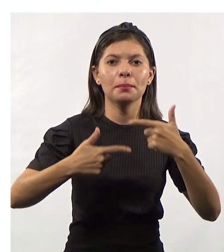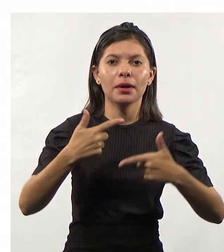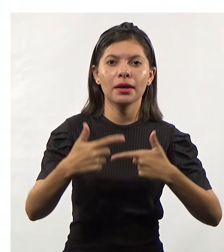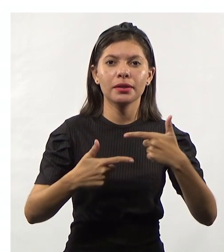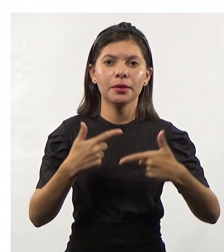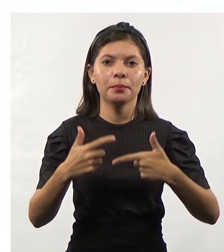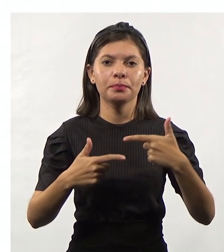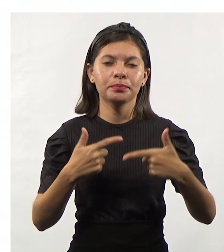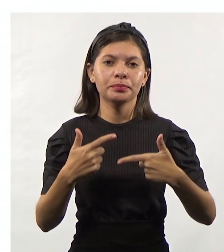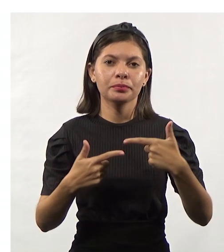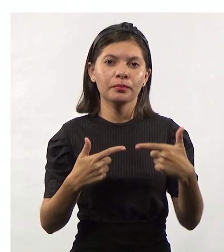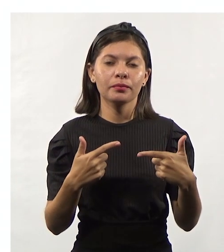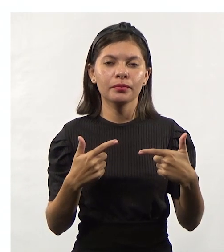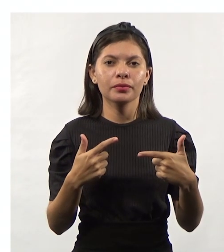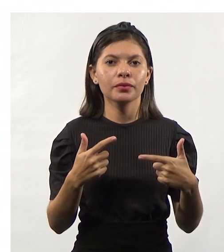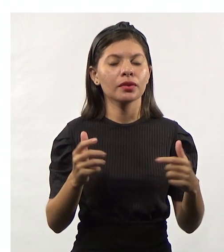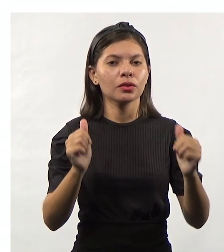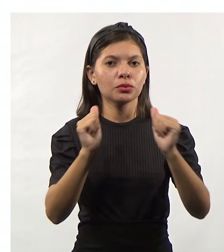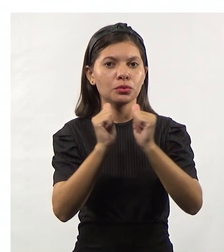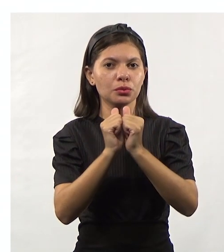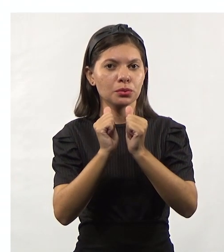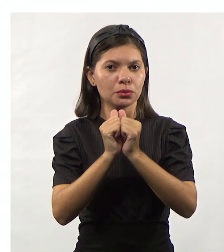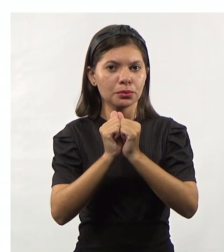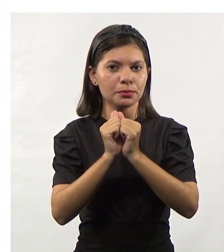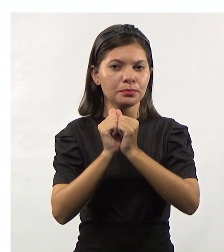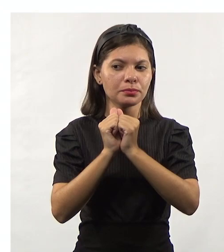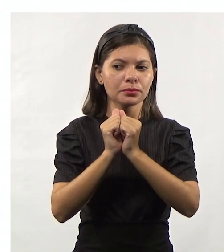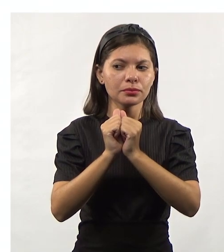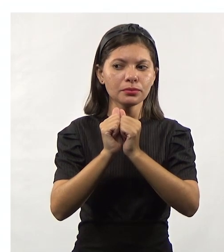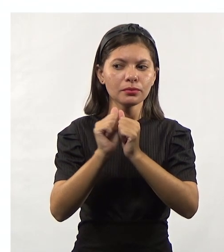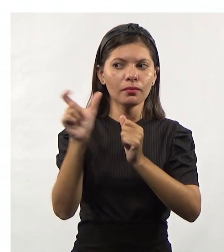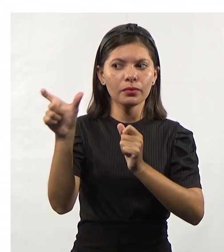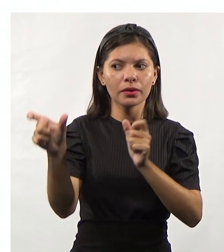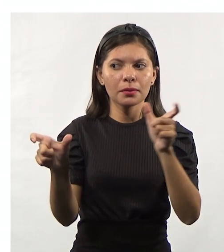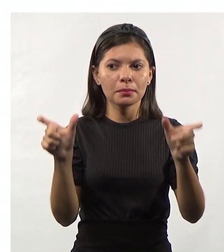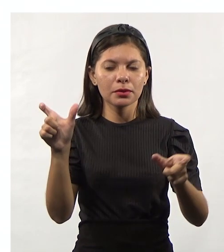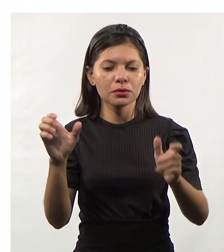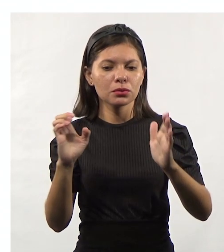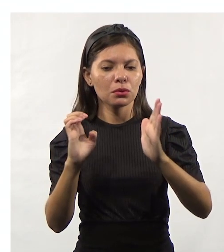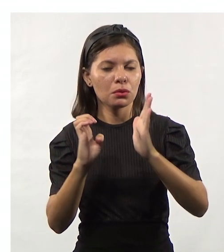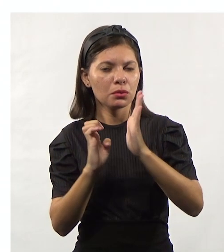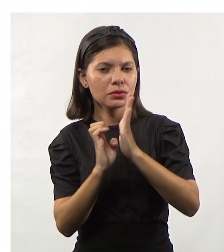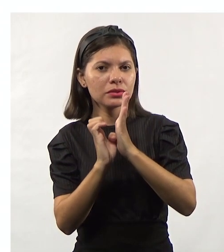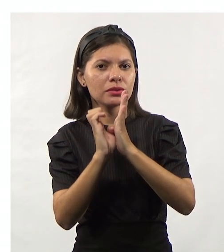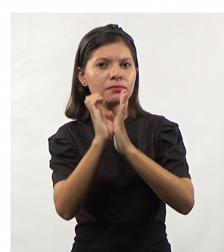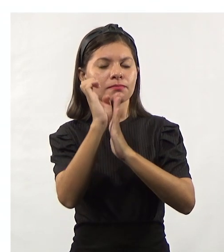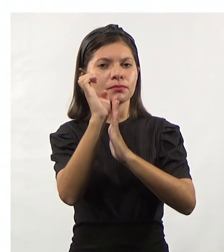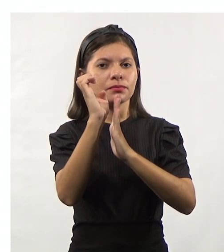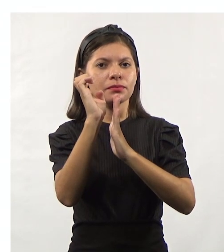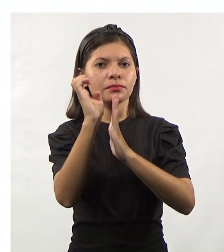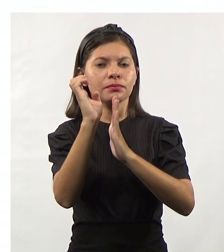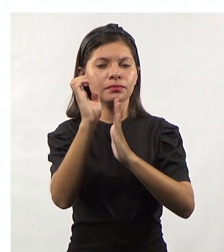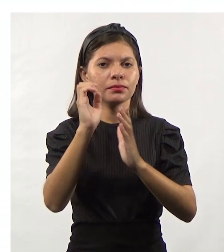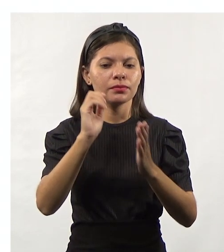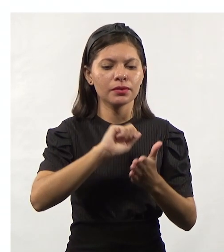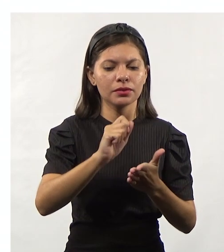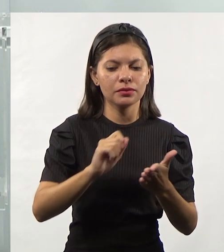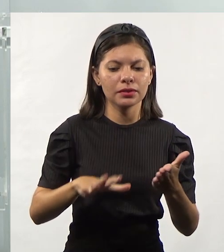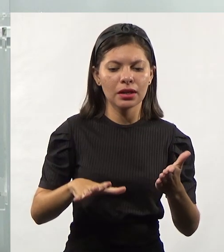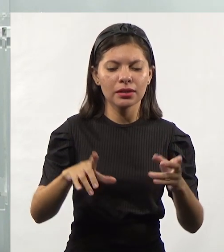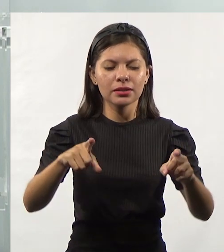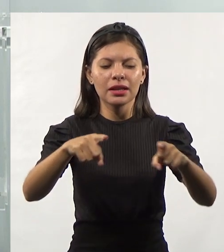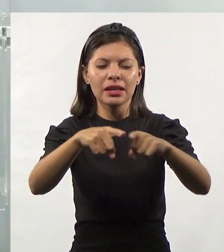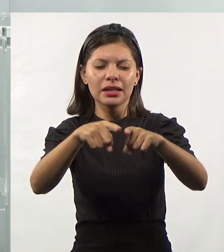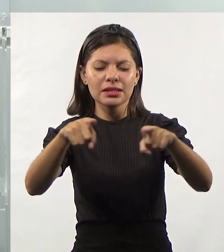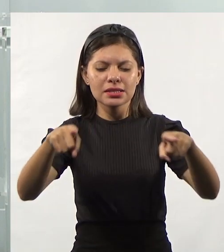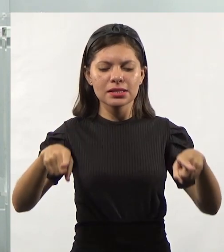departamento de pessoal, sabe? Com aquelas atividades burocráticas. é aquele setor, é